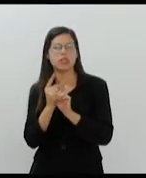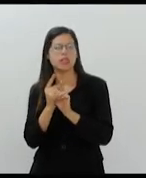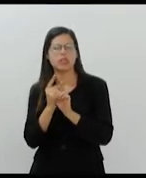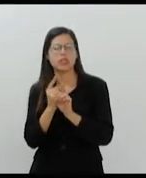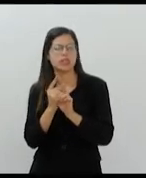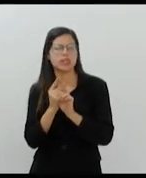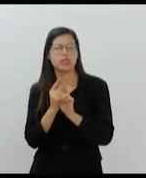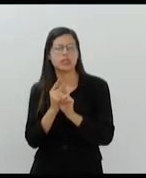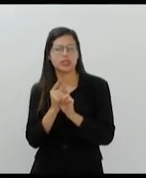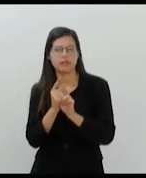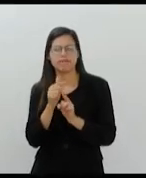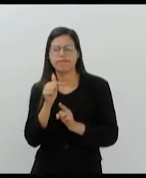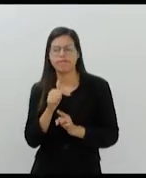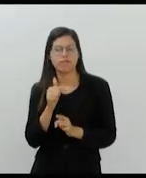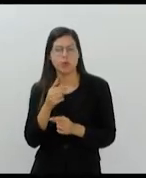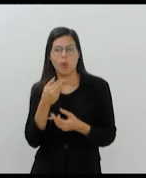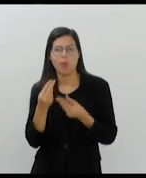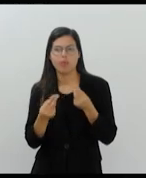inacreditável.